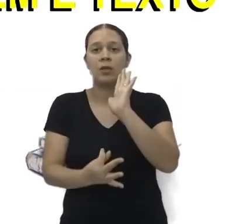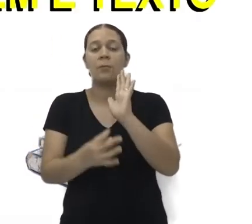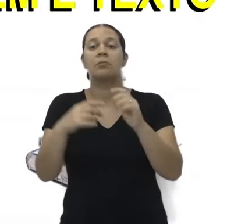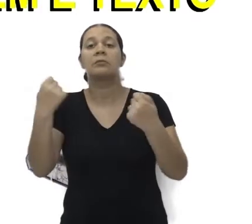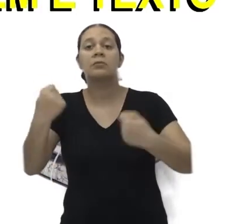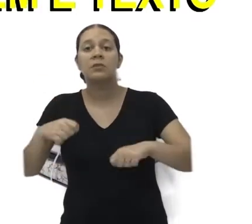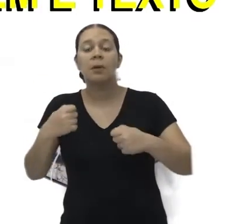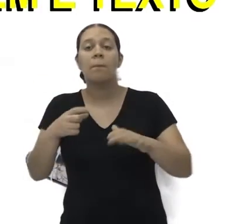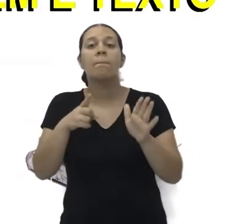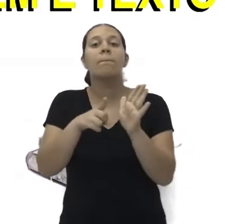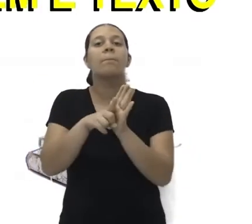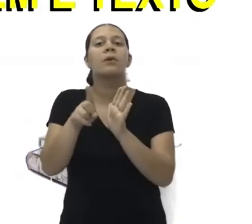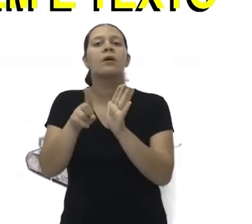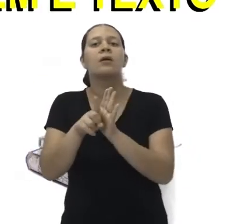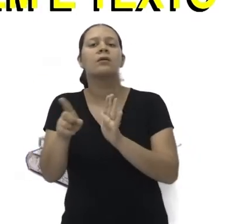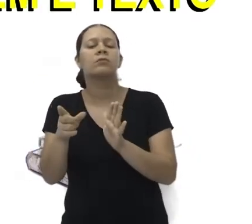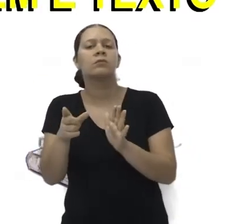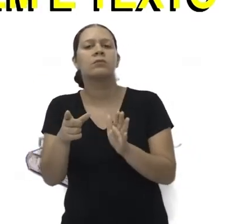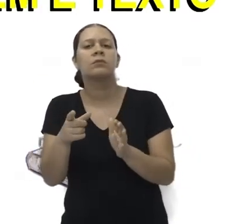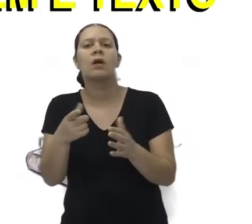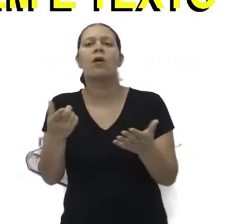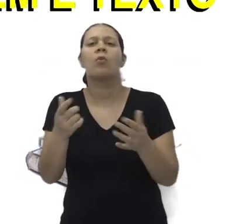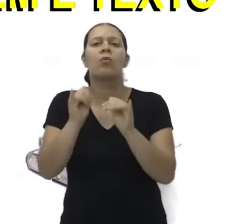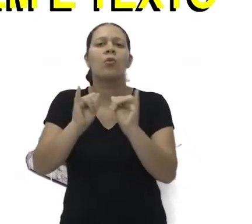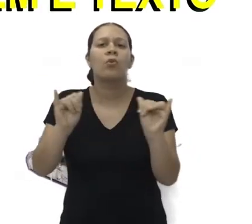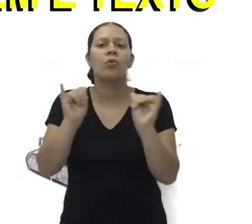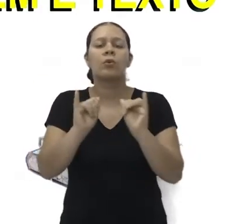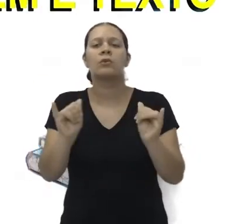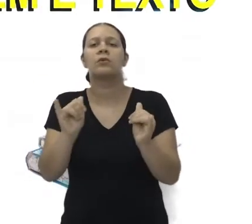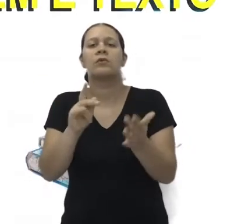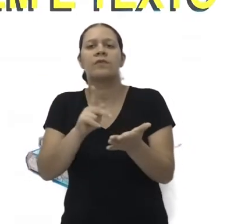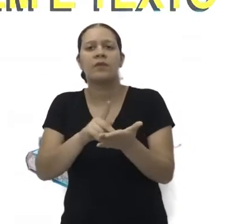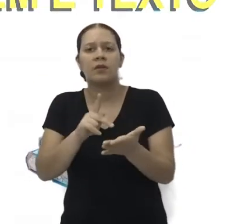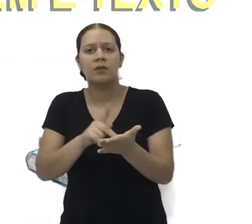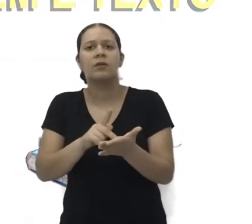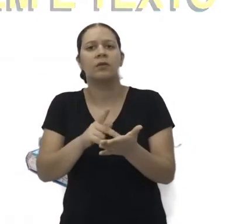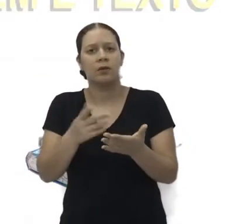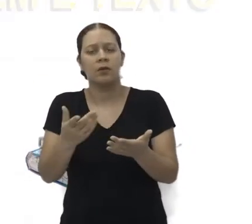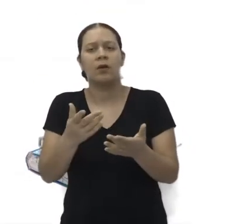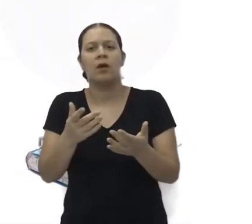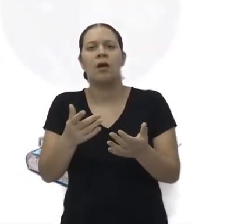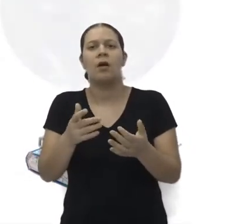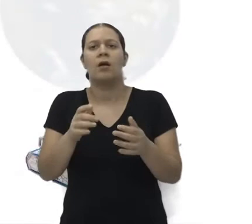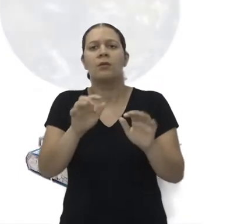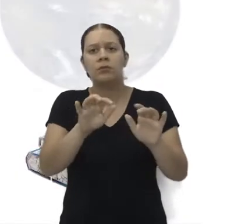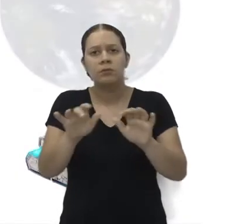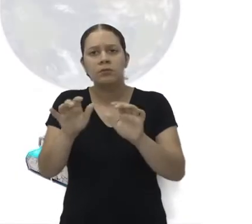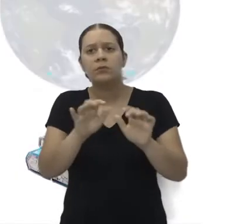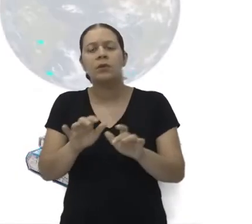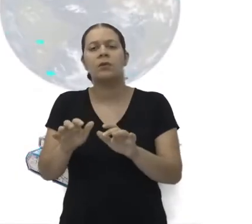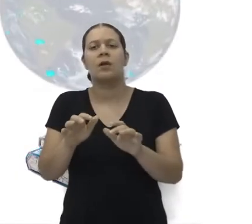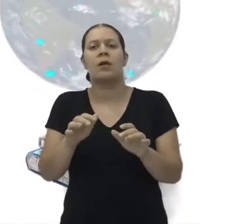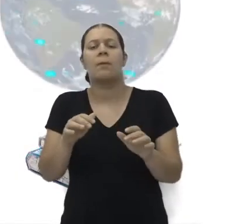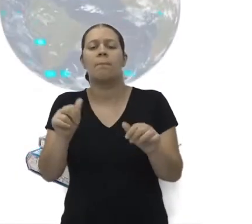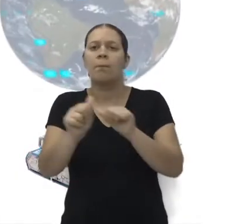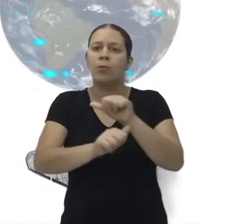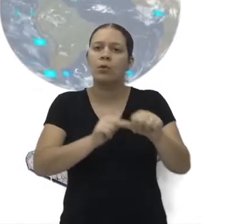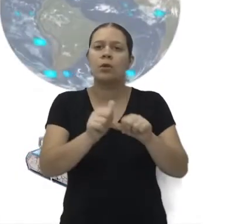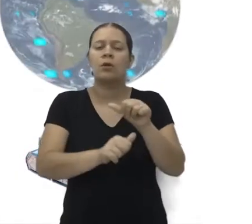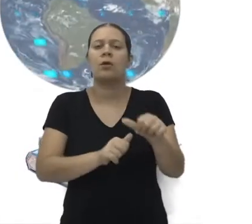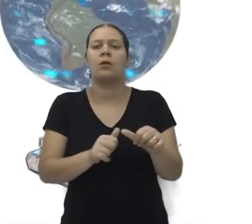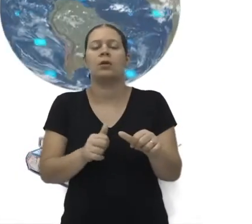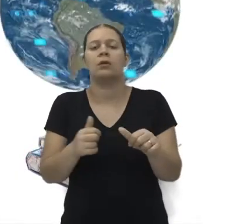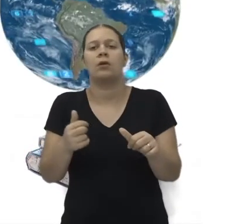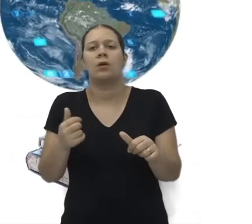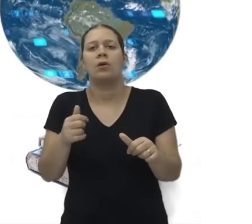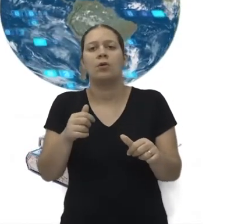Inclusive, devemos questionar as notícias verdadeiras, pois a verdade é editada, é uma visão